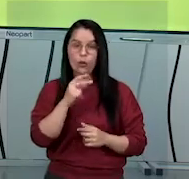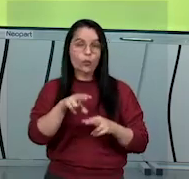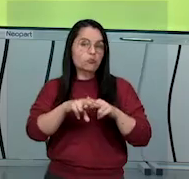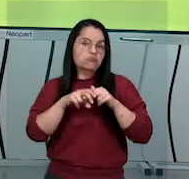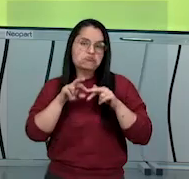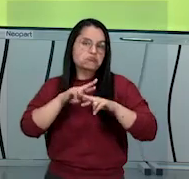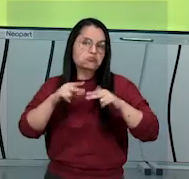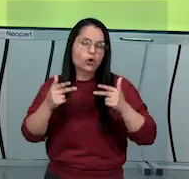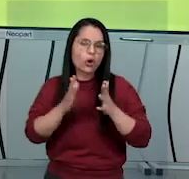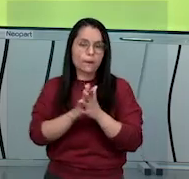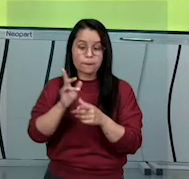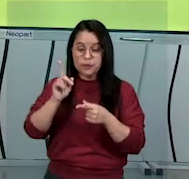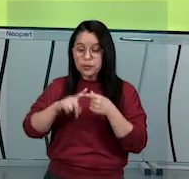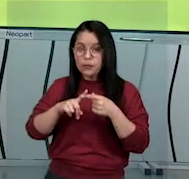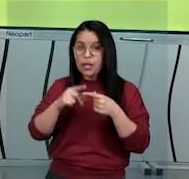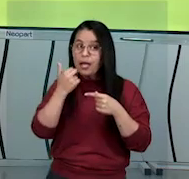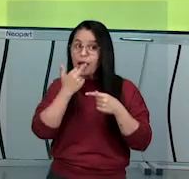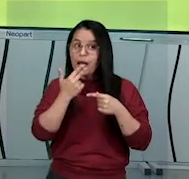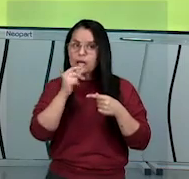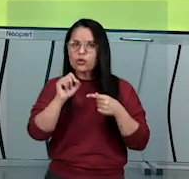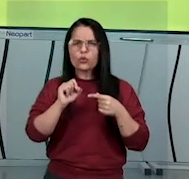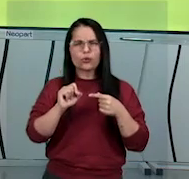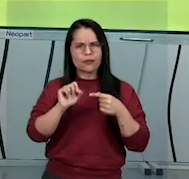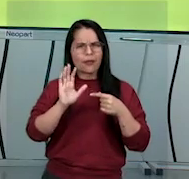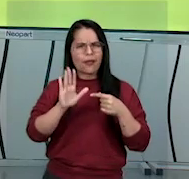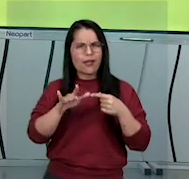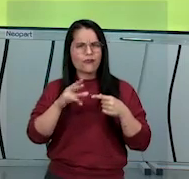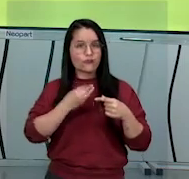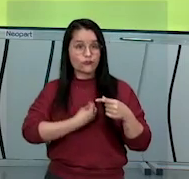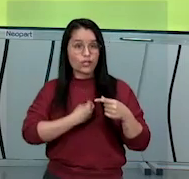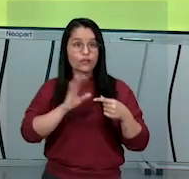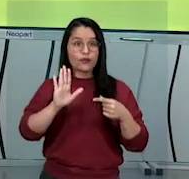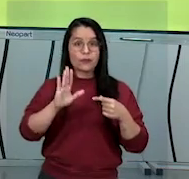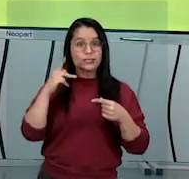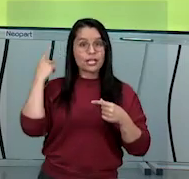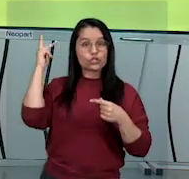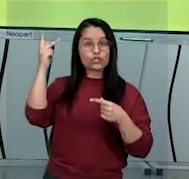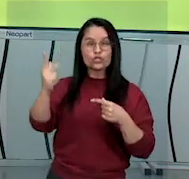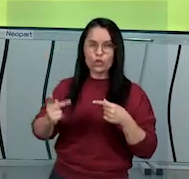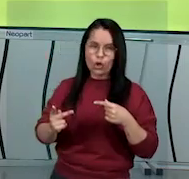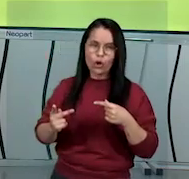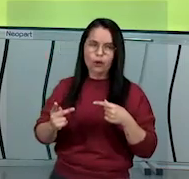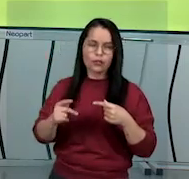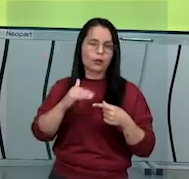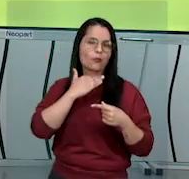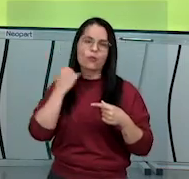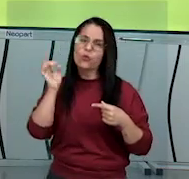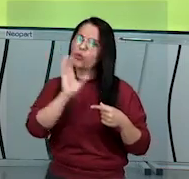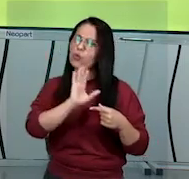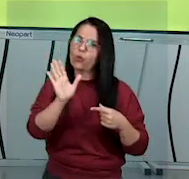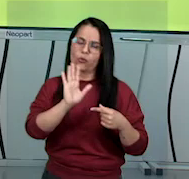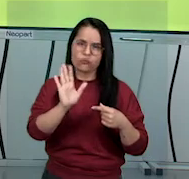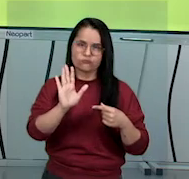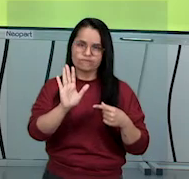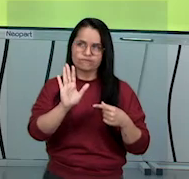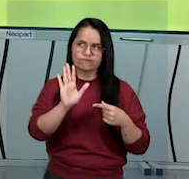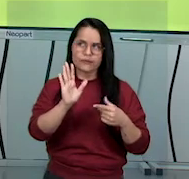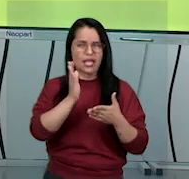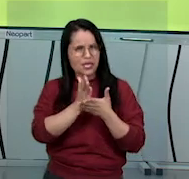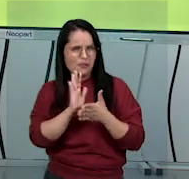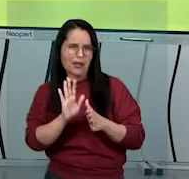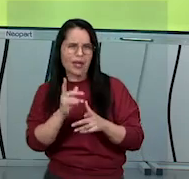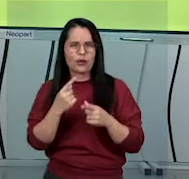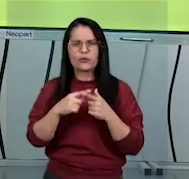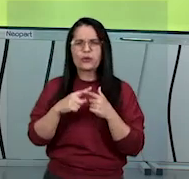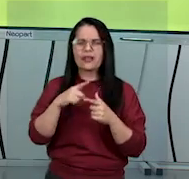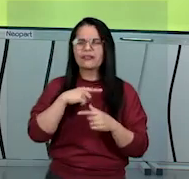motivos. Primeiro, porque a língua, embora ela seja viva, ela é histórica, né? Ela é imortal. Em parte, né? Porque já